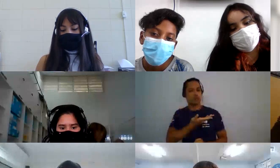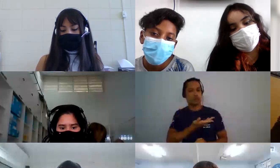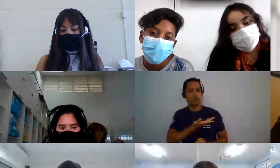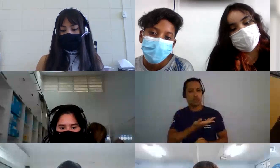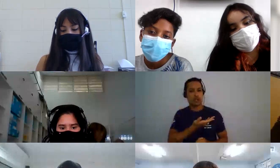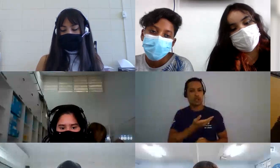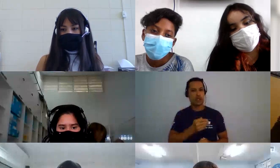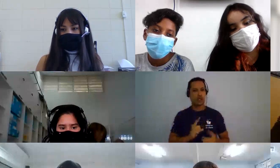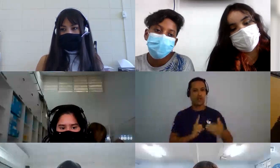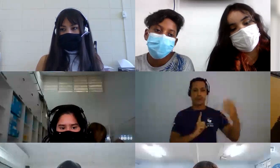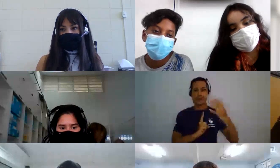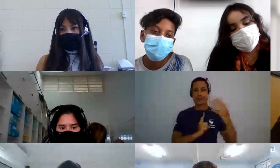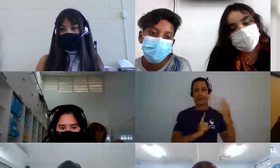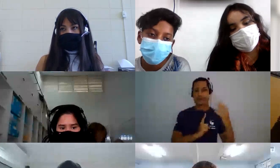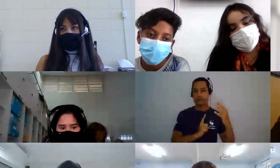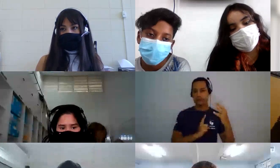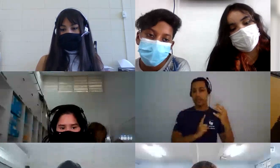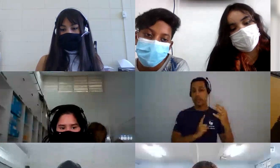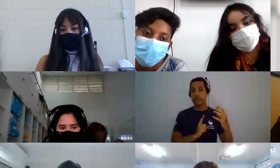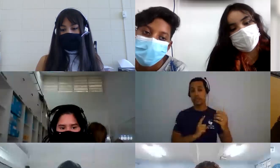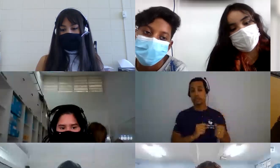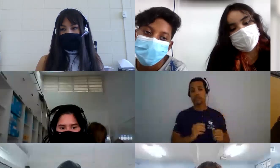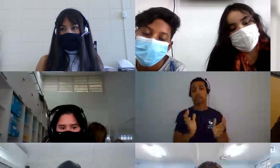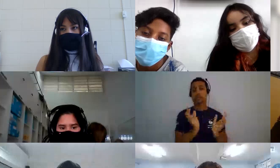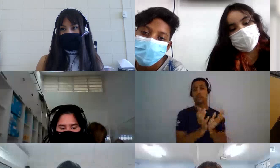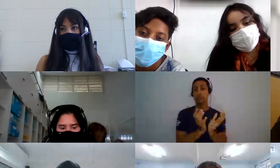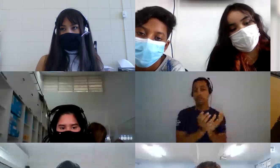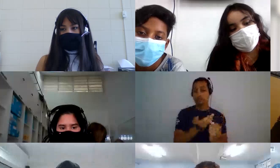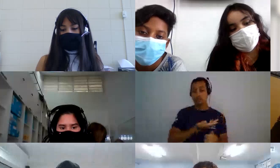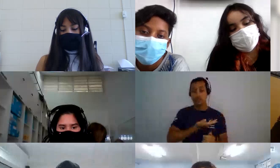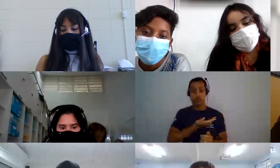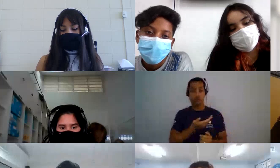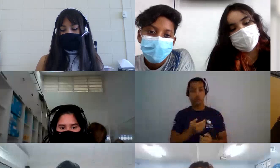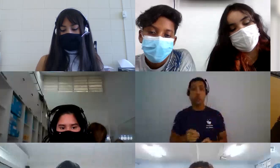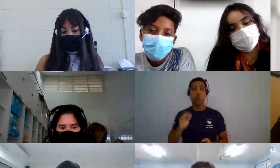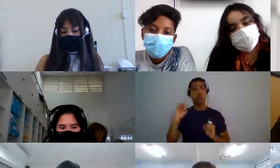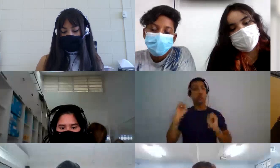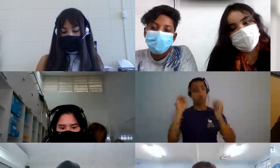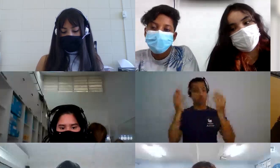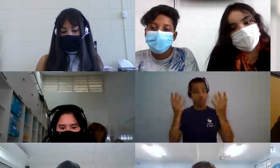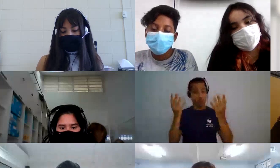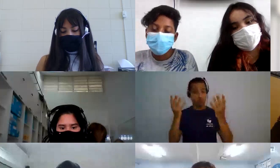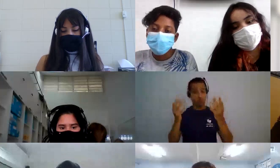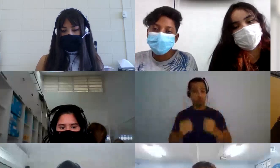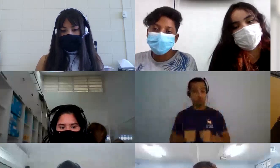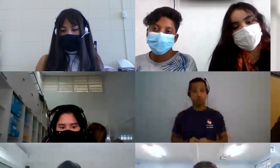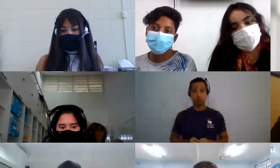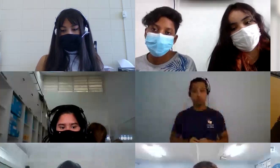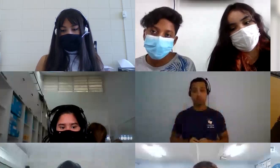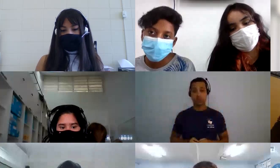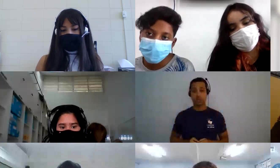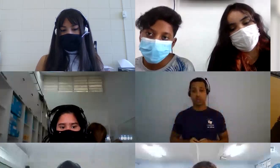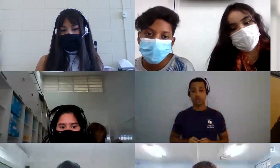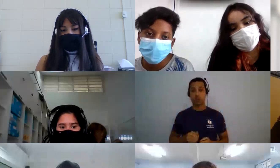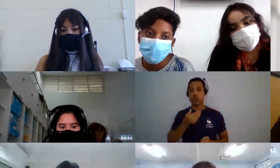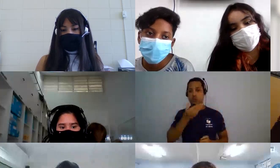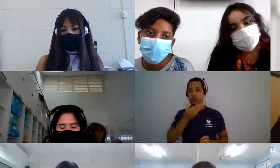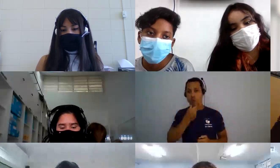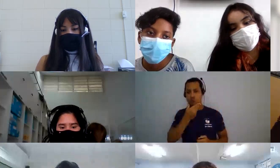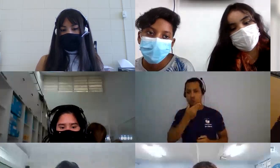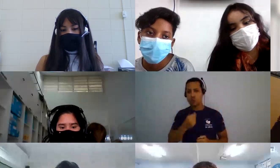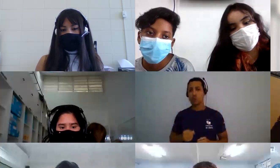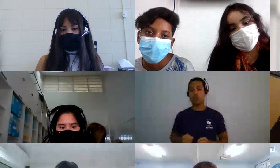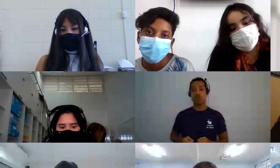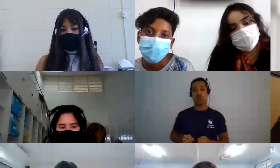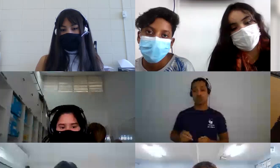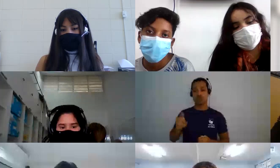pela turma, pode ser, e tem acontecido hoje, metade dos moleques tem usado camisinha na primeira vez,